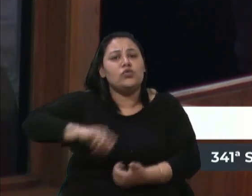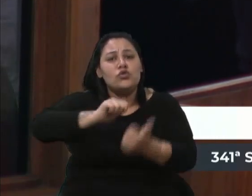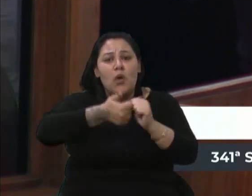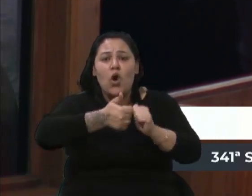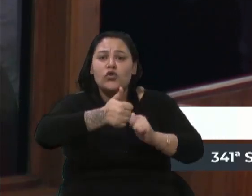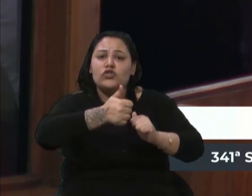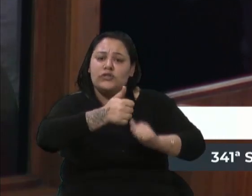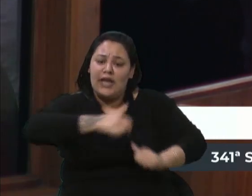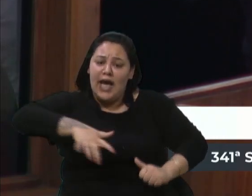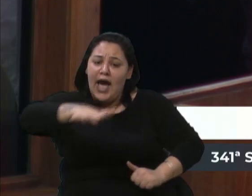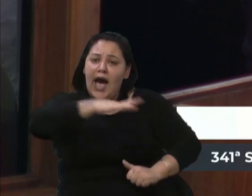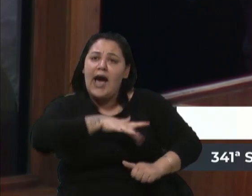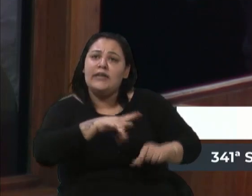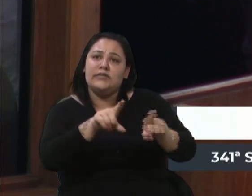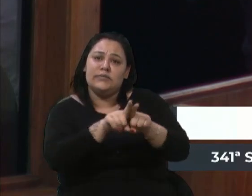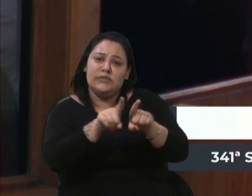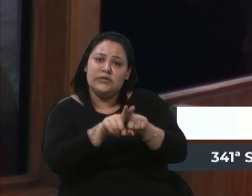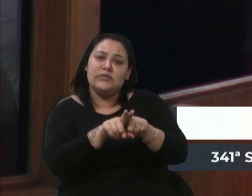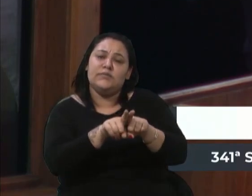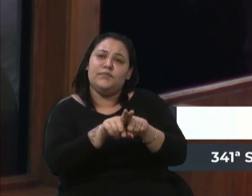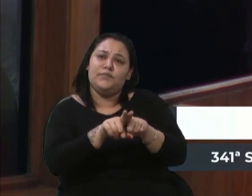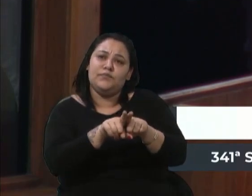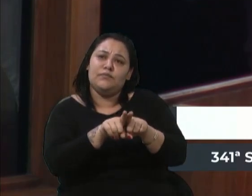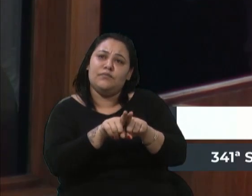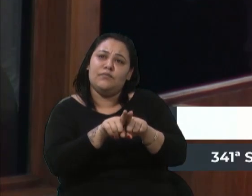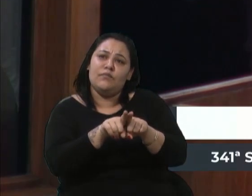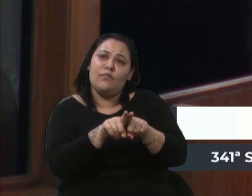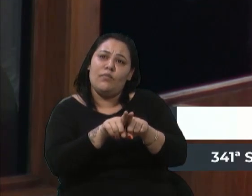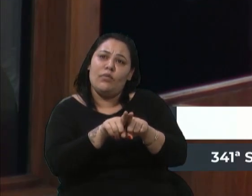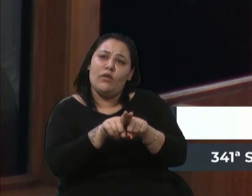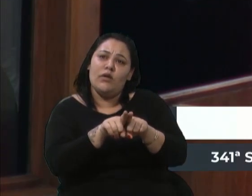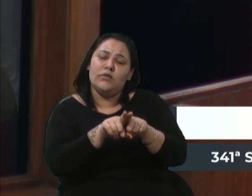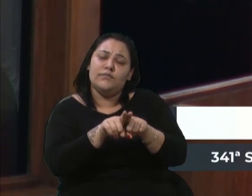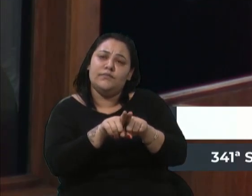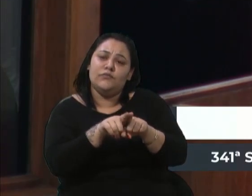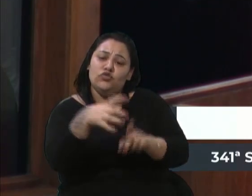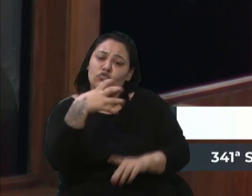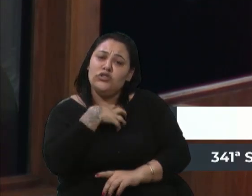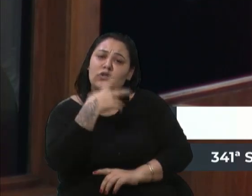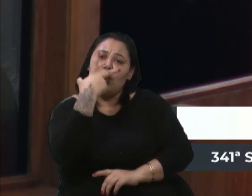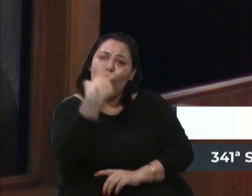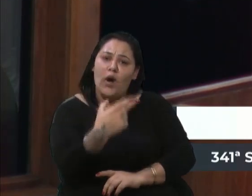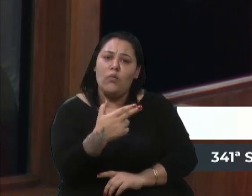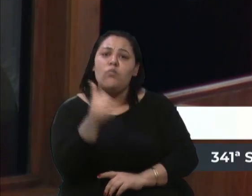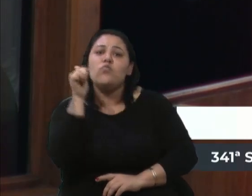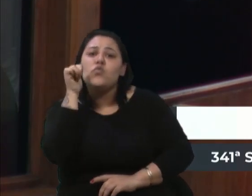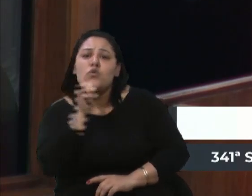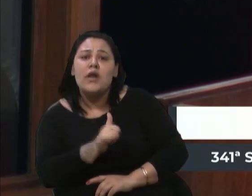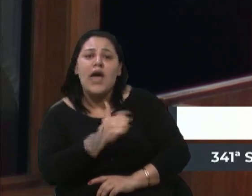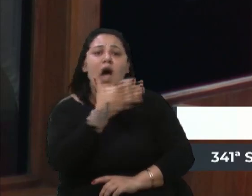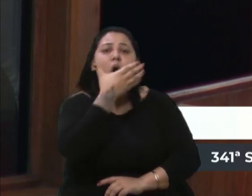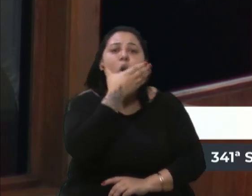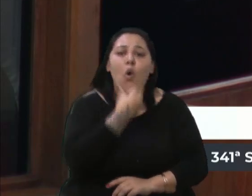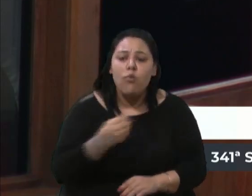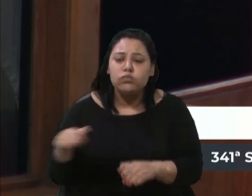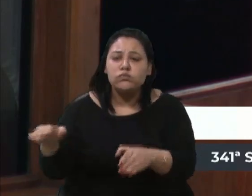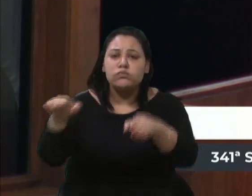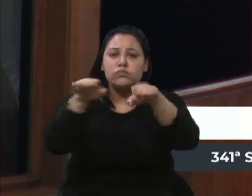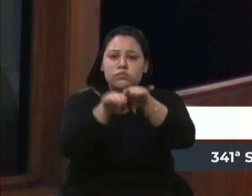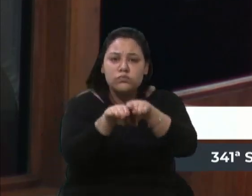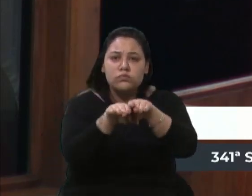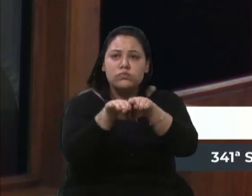sejam de caráter equitativa. Então, esse projeto de lei vem